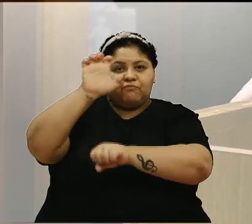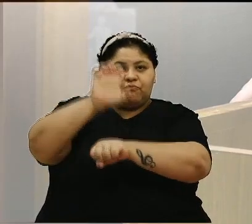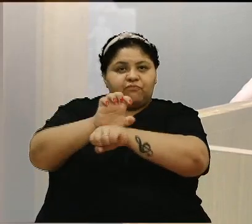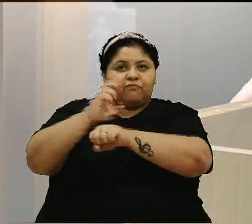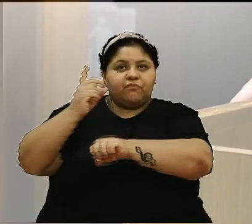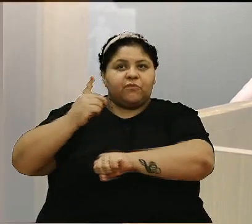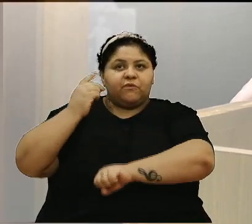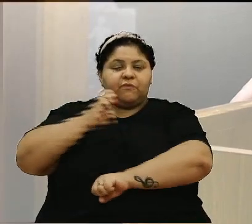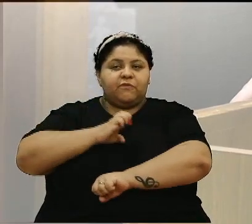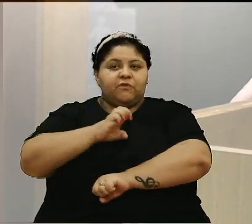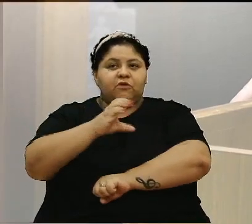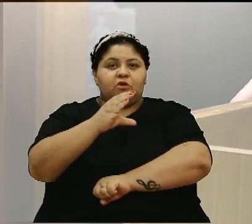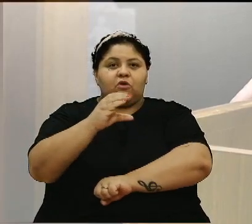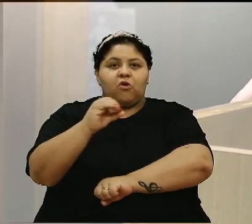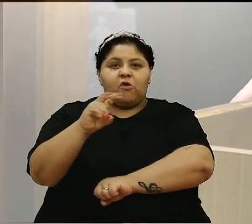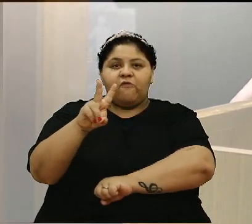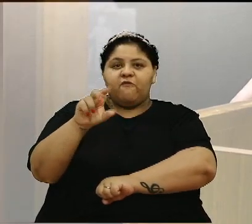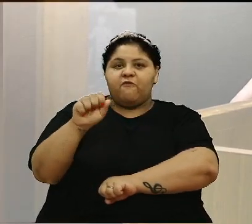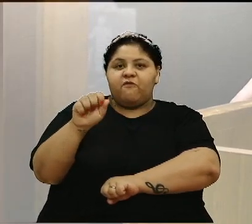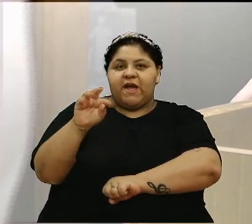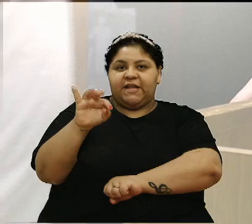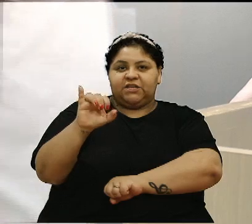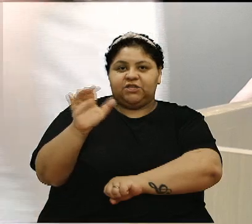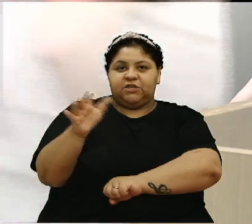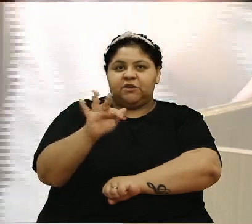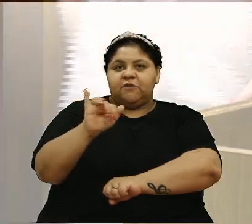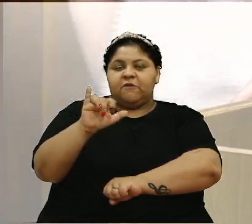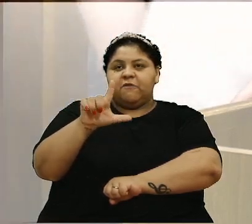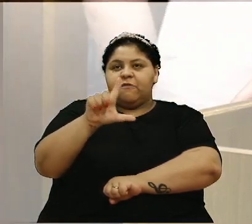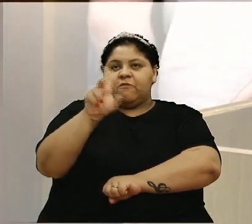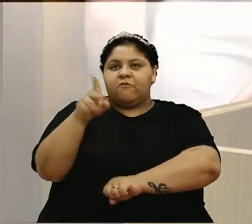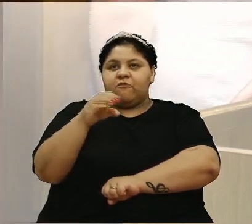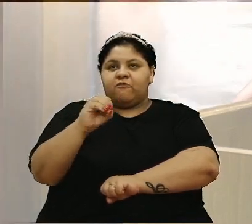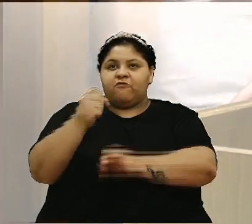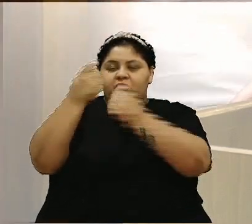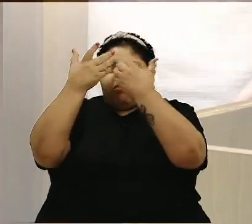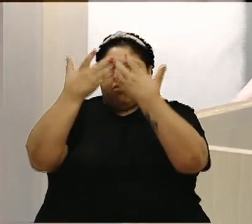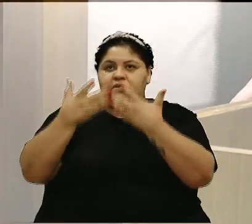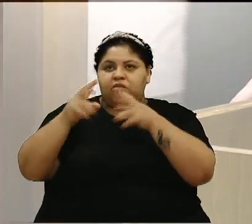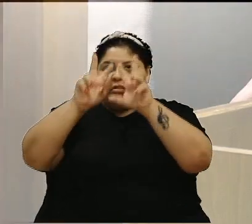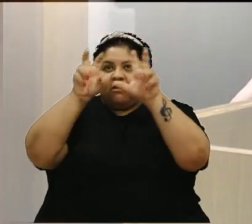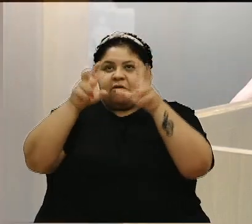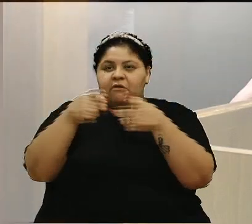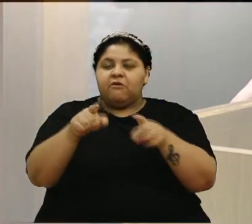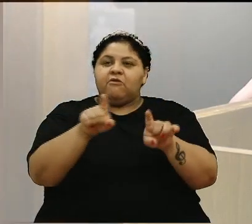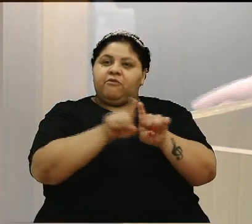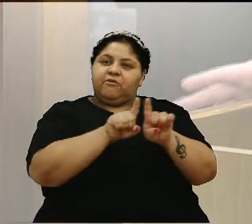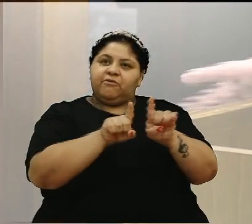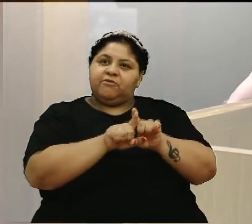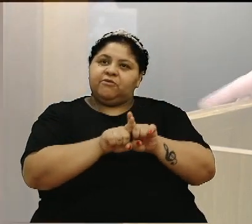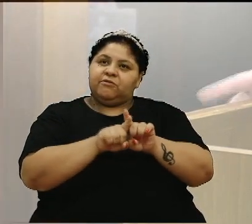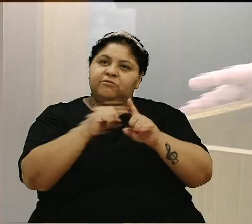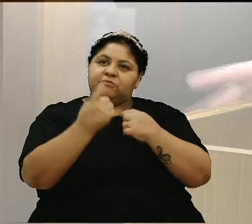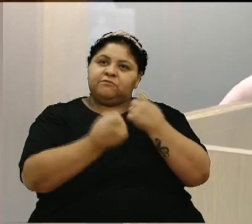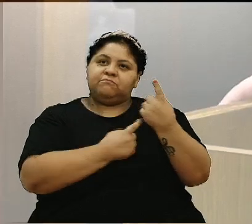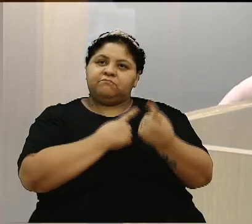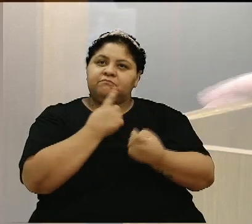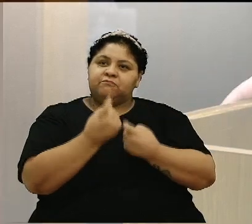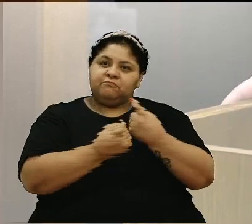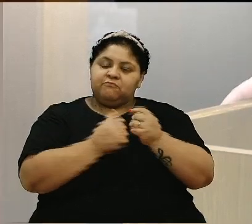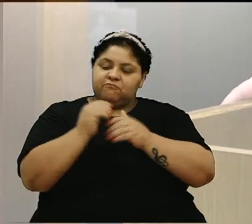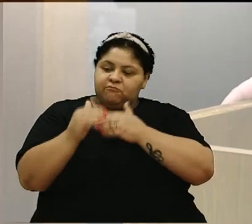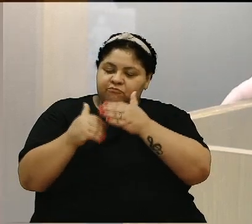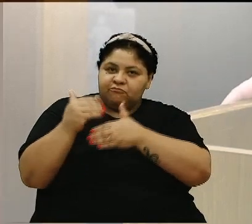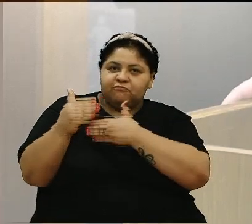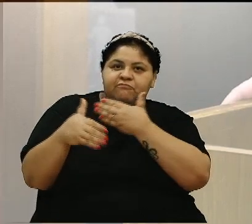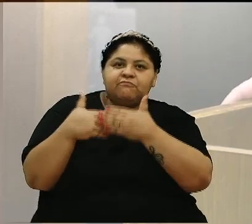federal Kovács Filho, presidente, tratando de diversos assuntos partidários, bem como alguns